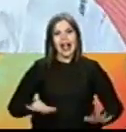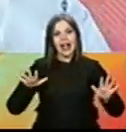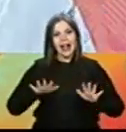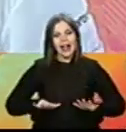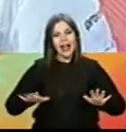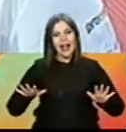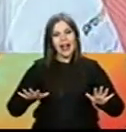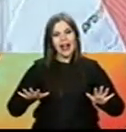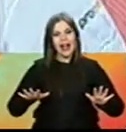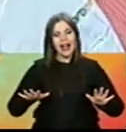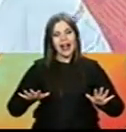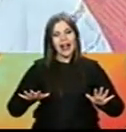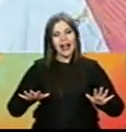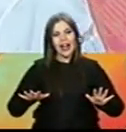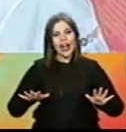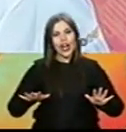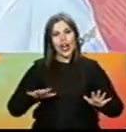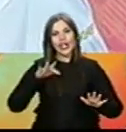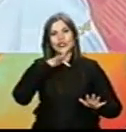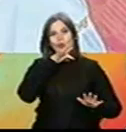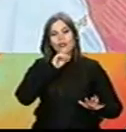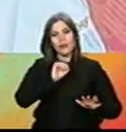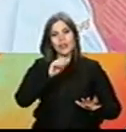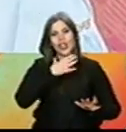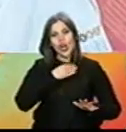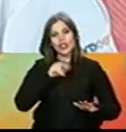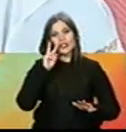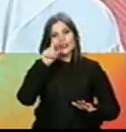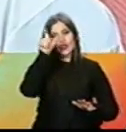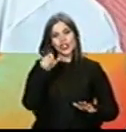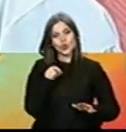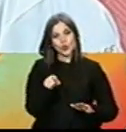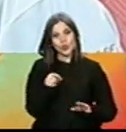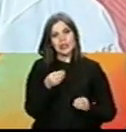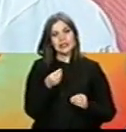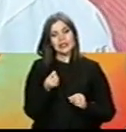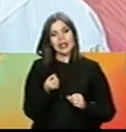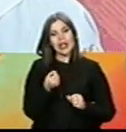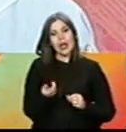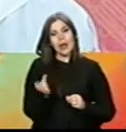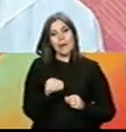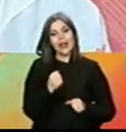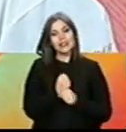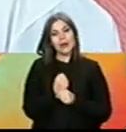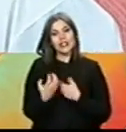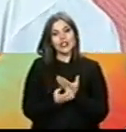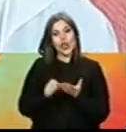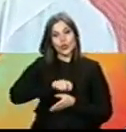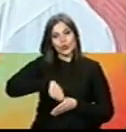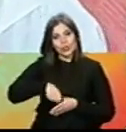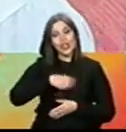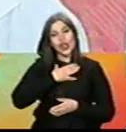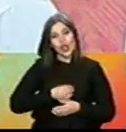três anos. Calma, filha. Para nós comemos. A tua família gosta de te ver também com outras artes aqui na cozinha, para além do desporto, não